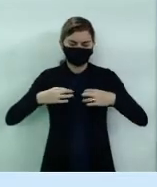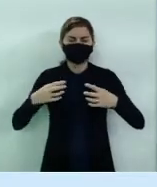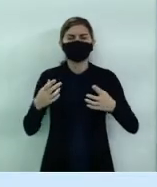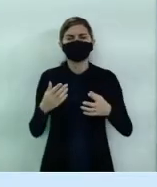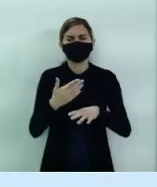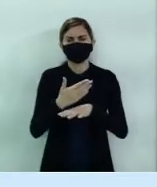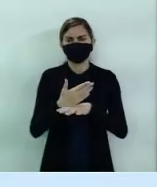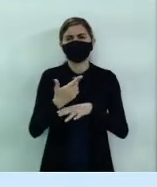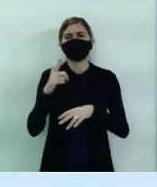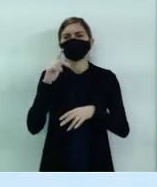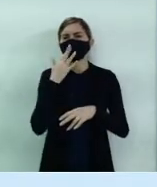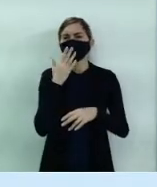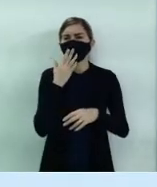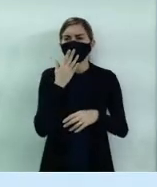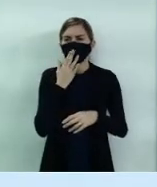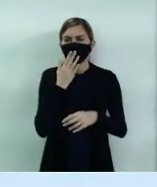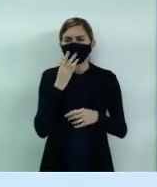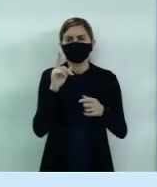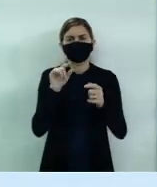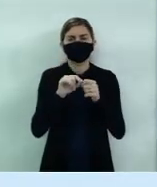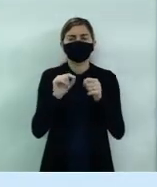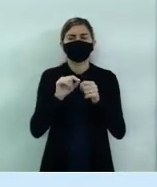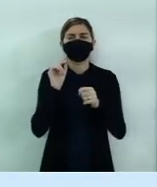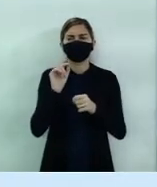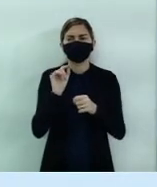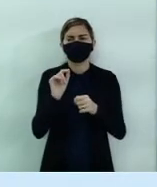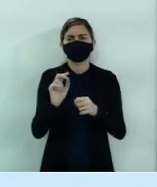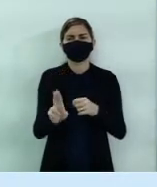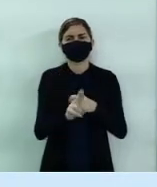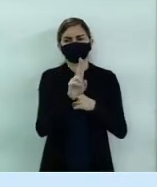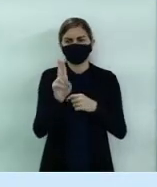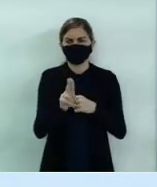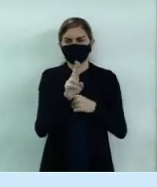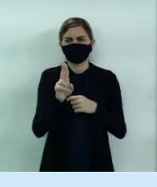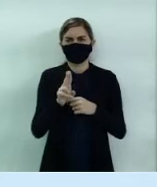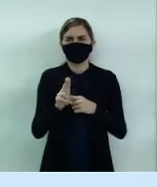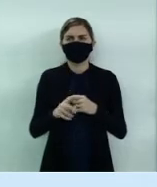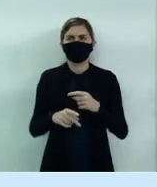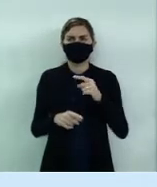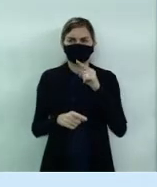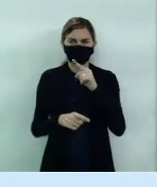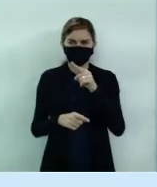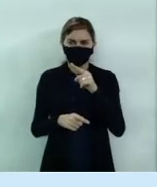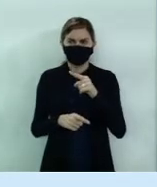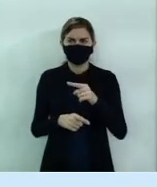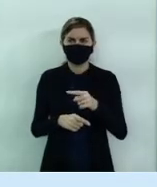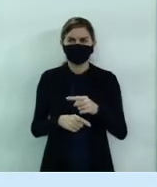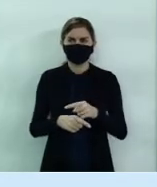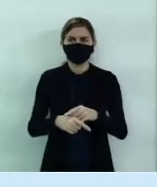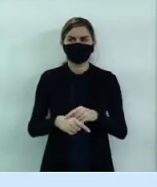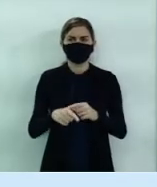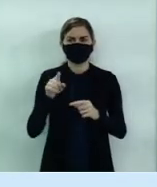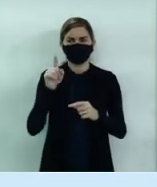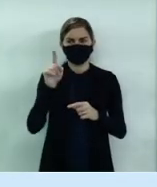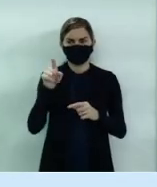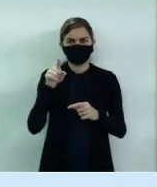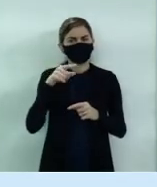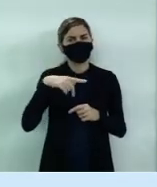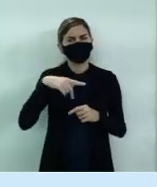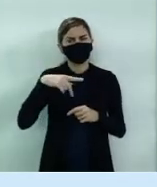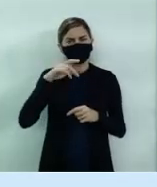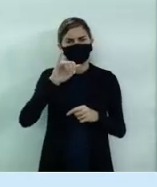fazer para uma roupa colorida, o que é que vai se usar? A gente utiliza aqui o